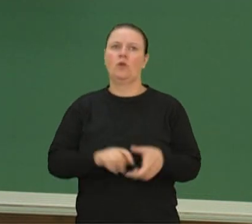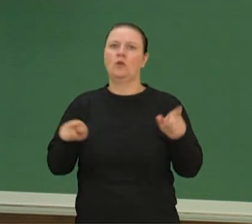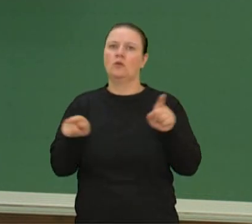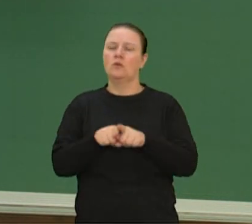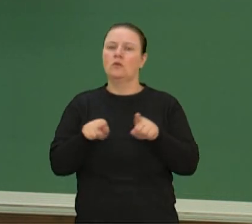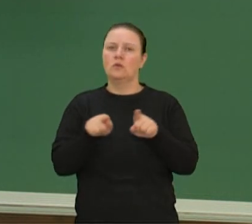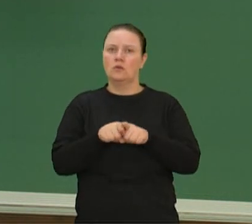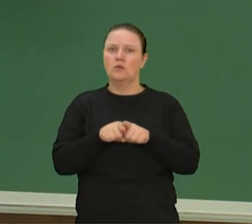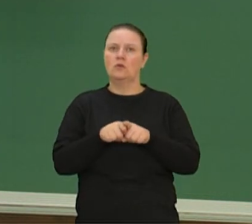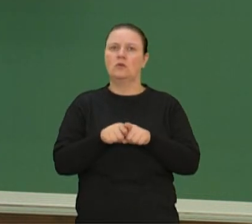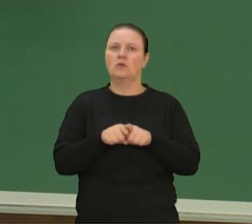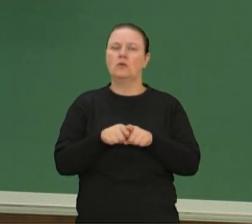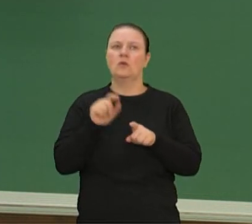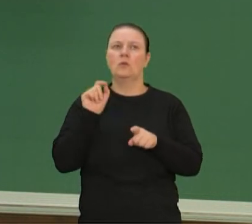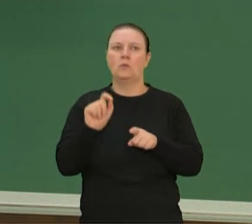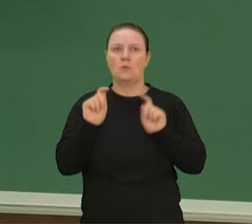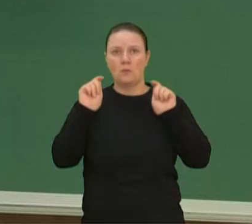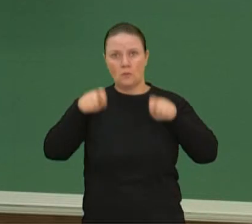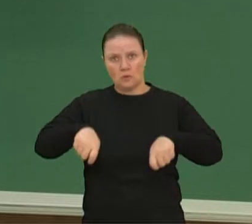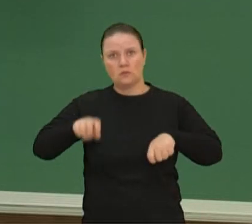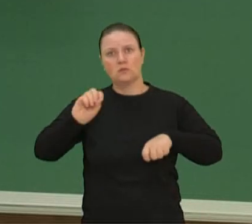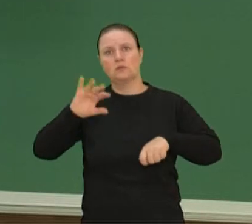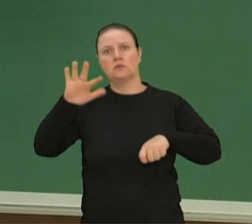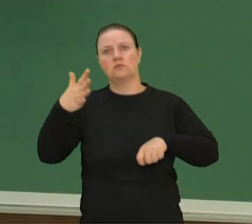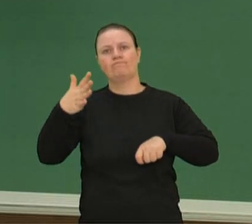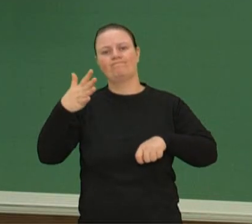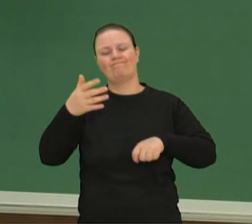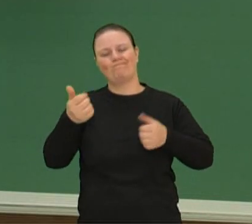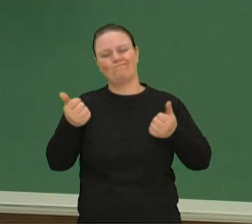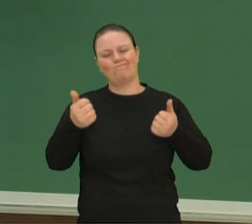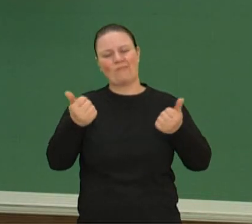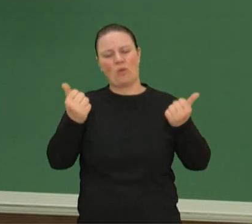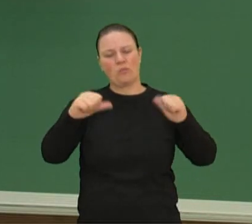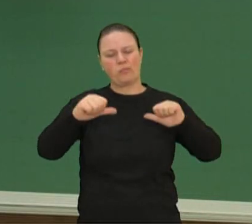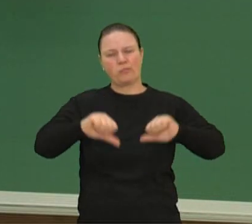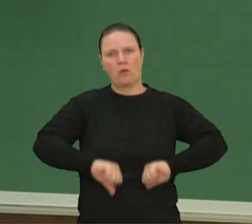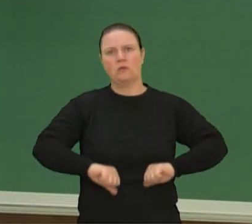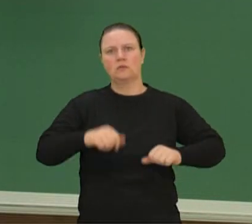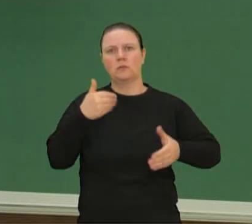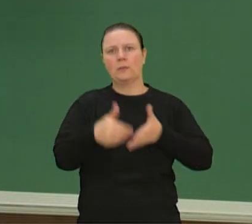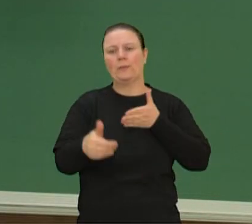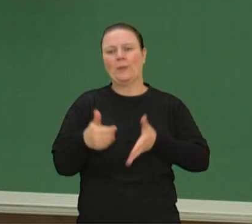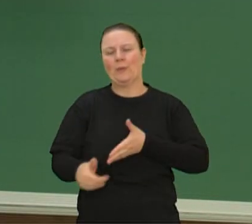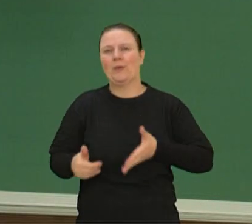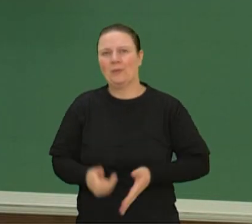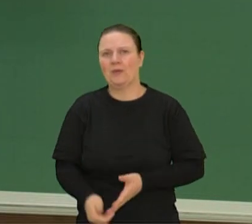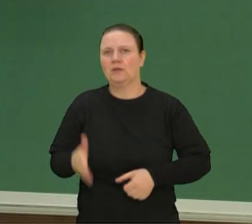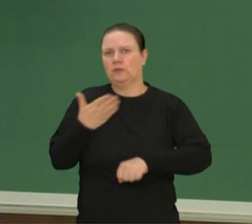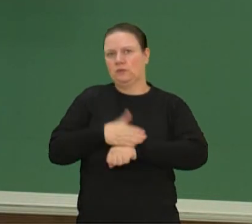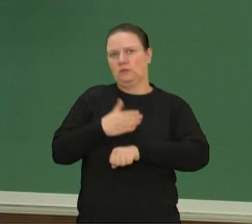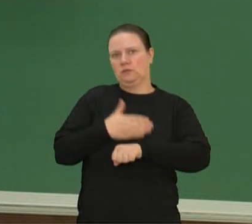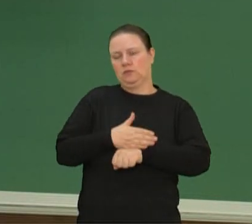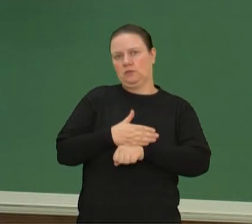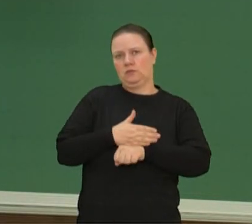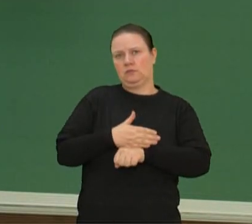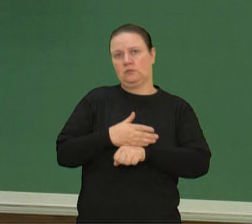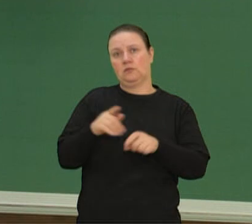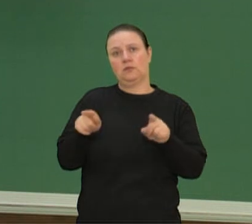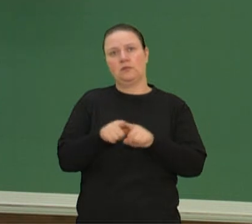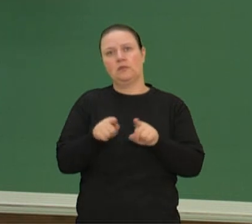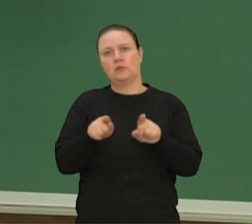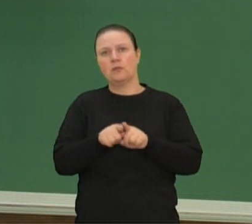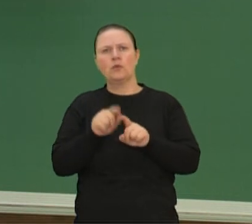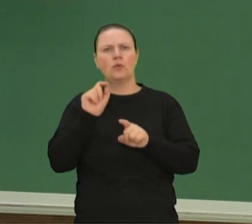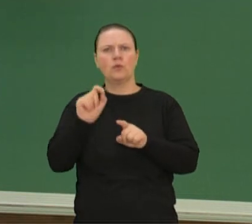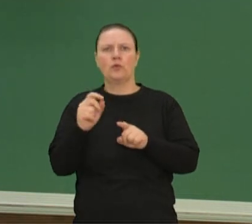deve resultar em destreinamento, pode resultar em destreinamento ou perda de suas adaptações do treinamento ou de ganhos no desempenho.